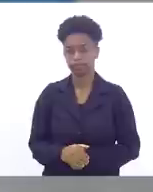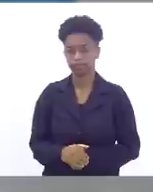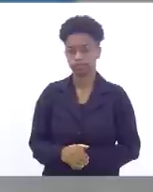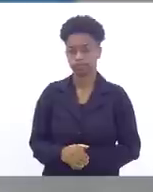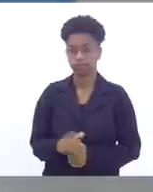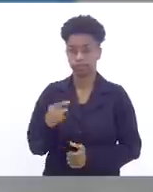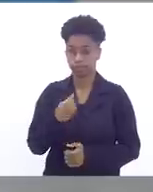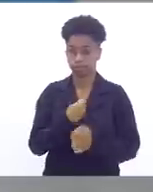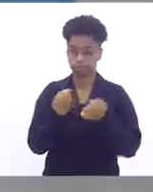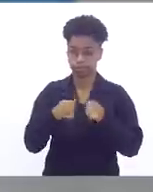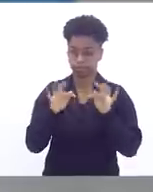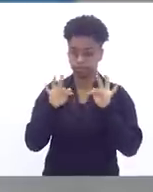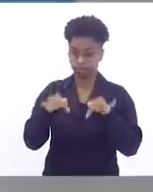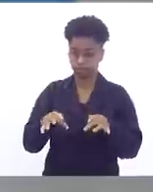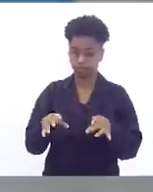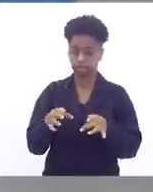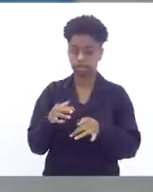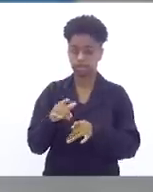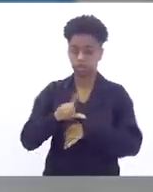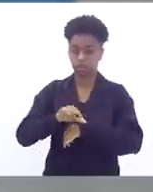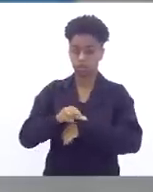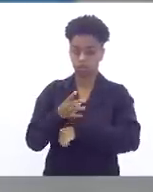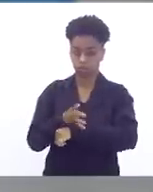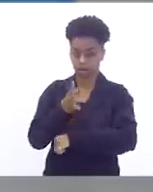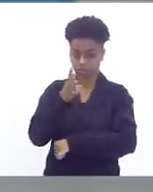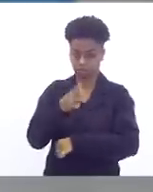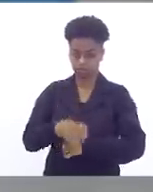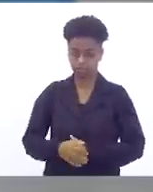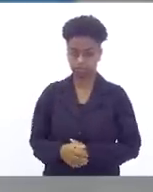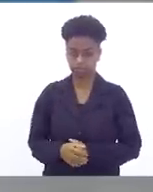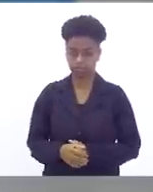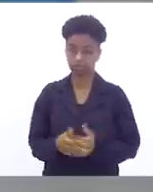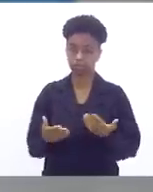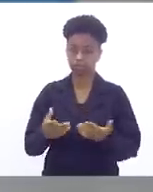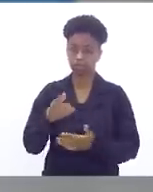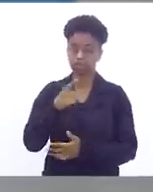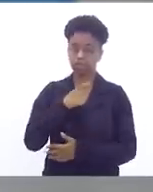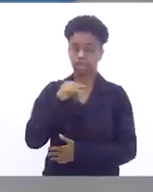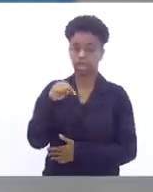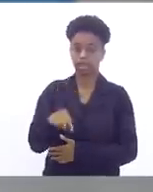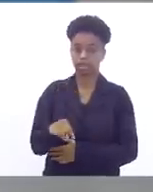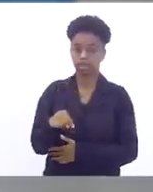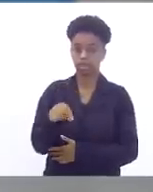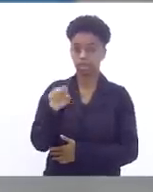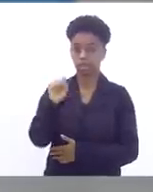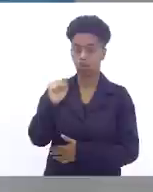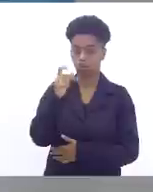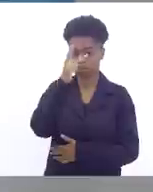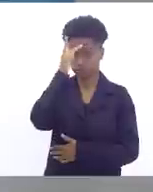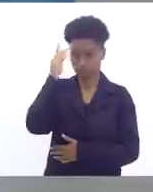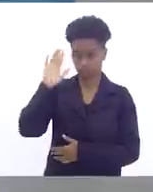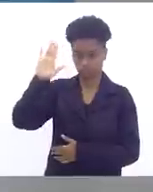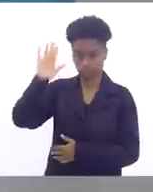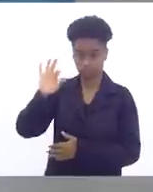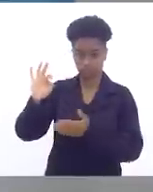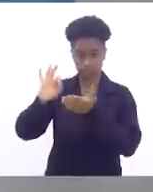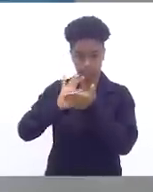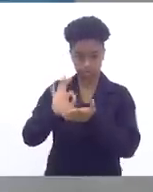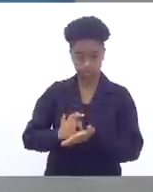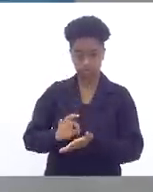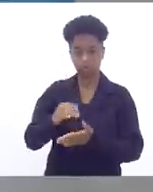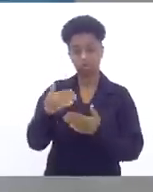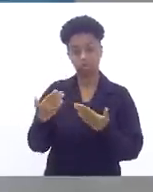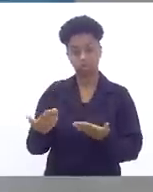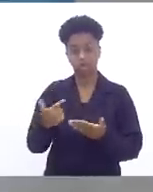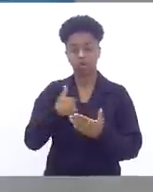nós temos que encerrar essa audiência às 16 horas e nós temos aqui oito inscritos Então eu queria fazer